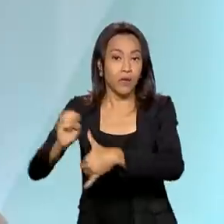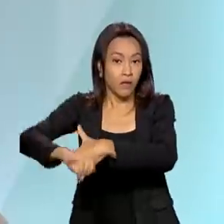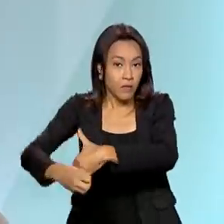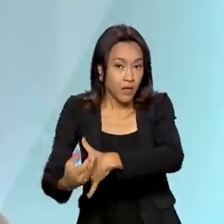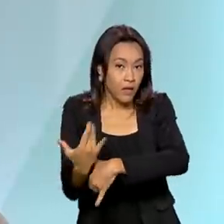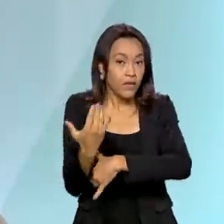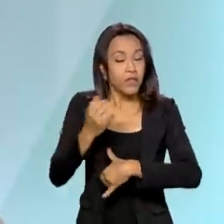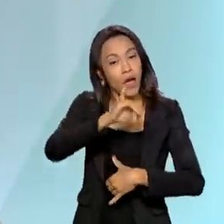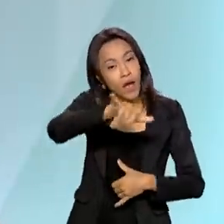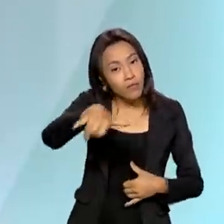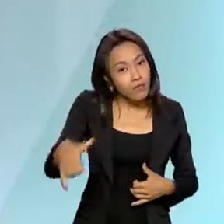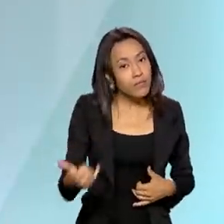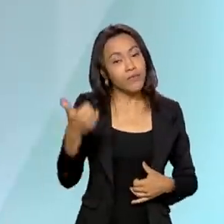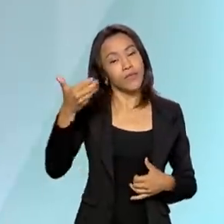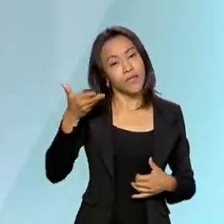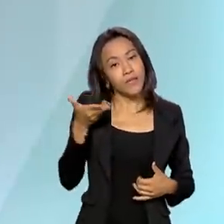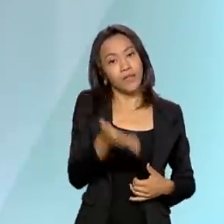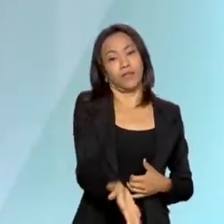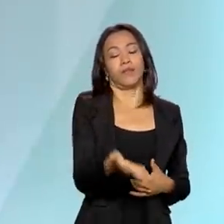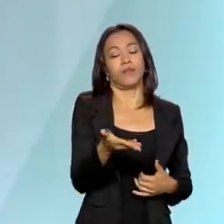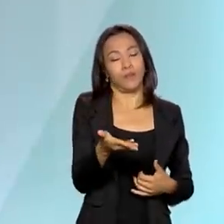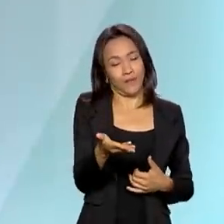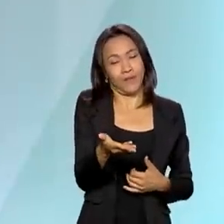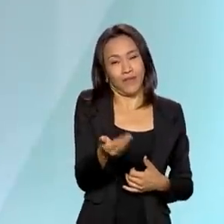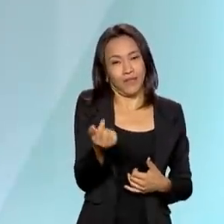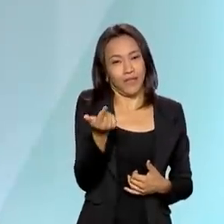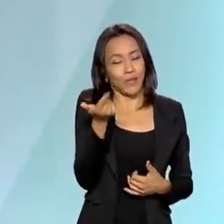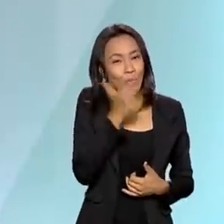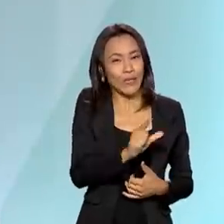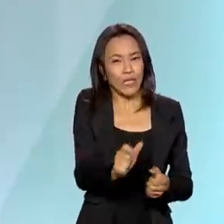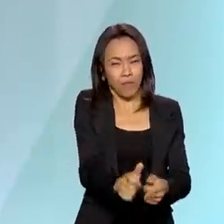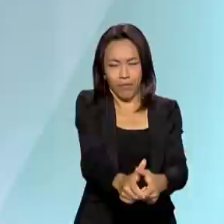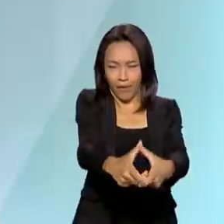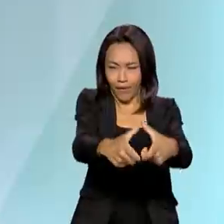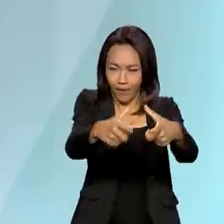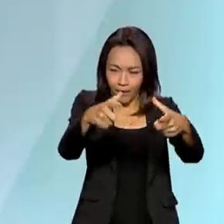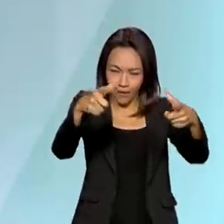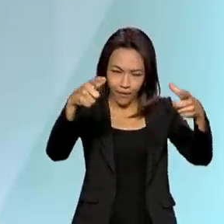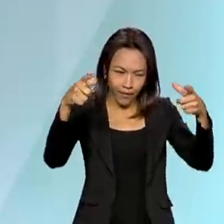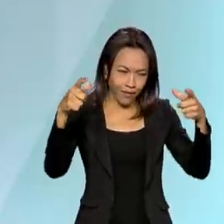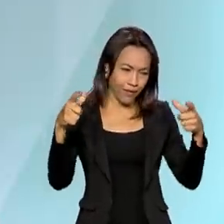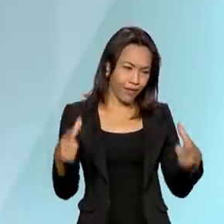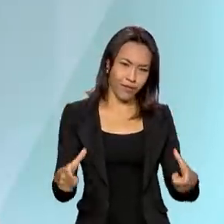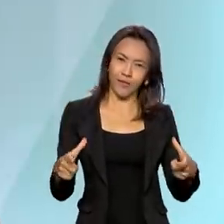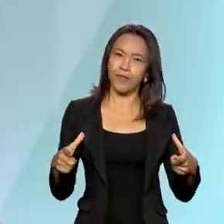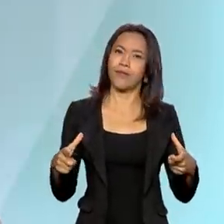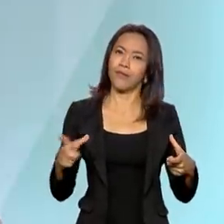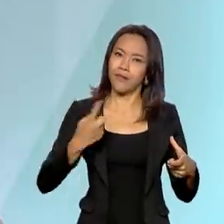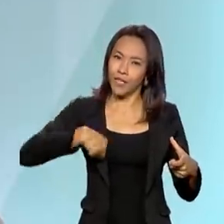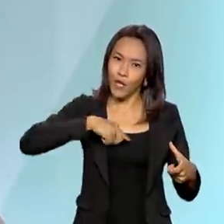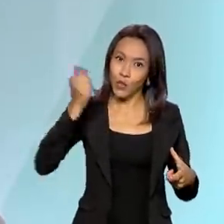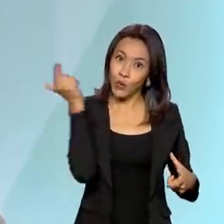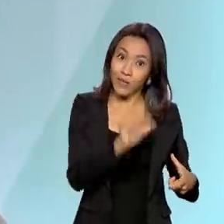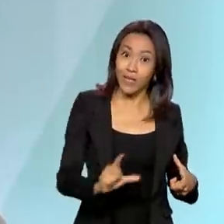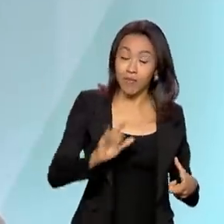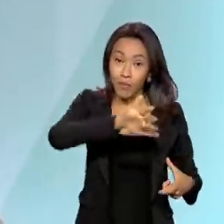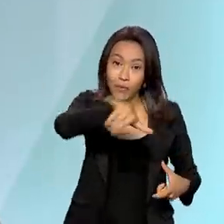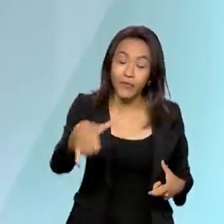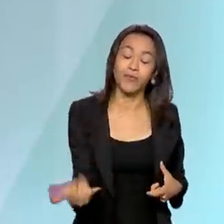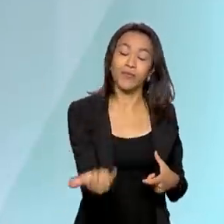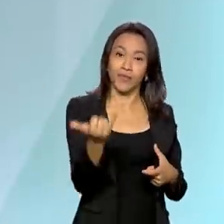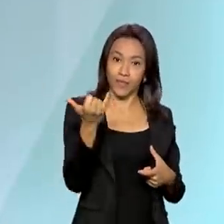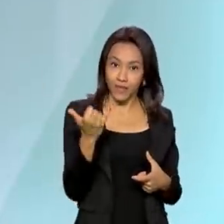aproveitar essas oportunidades e fazer com que isso ganhe escala, que isso ganhe volume, que a gente possa aproveitar o máximo